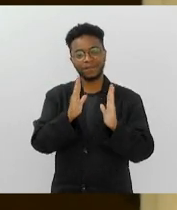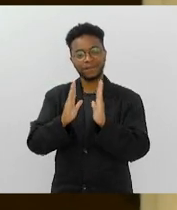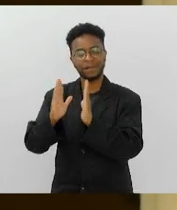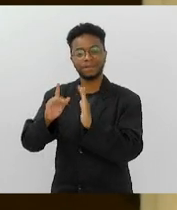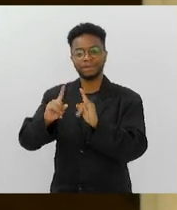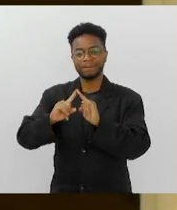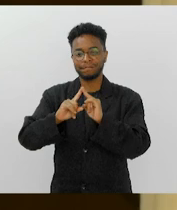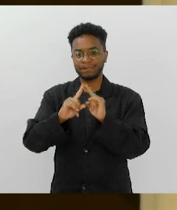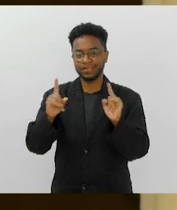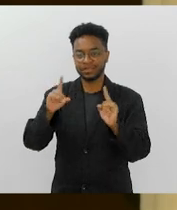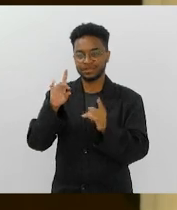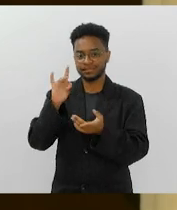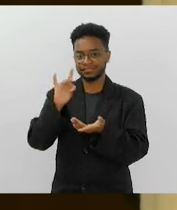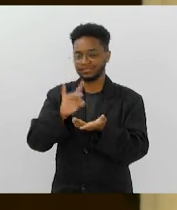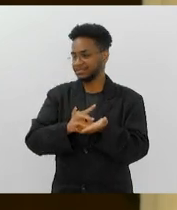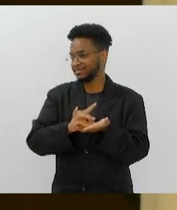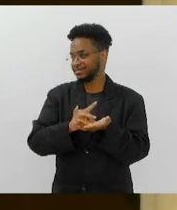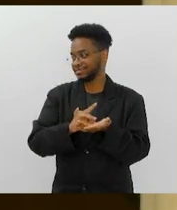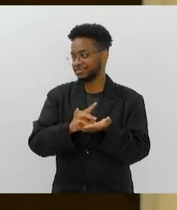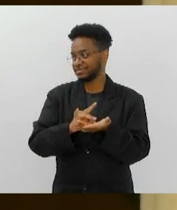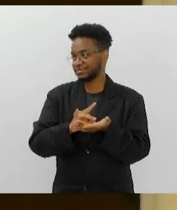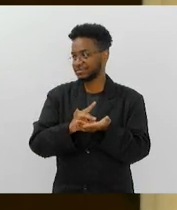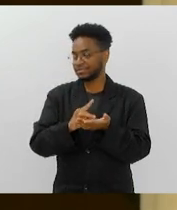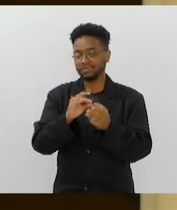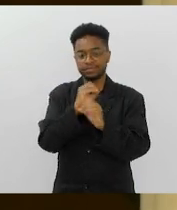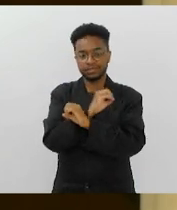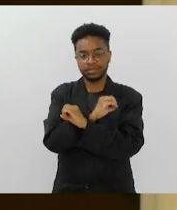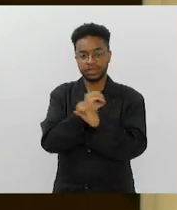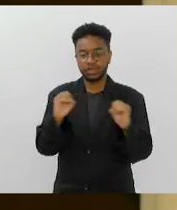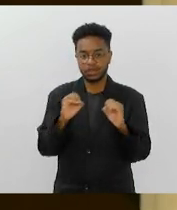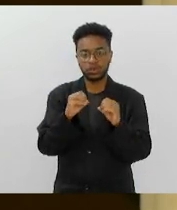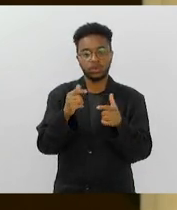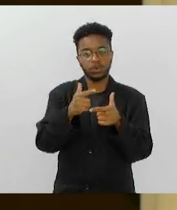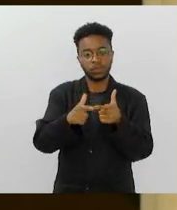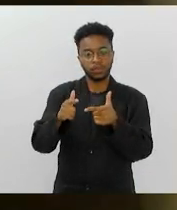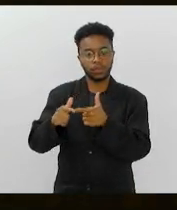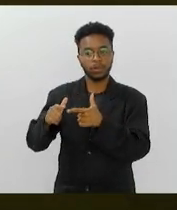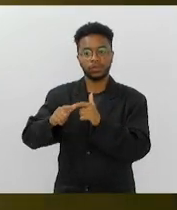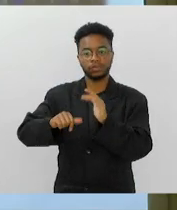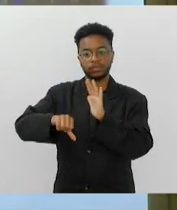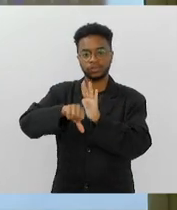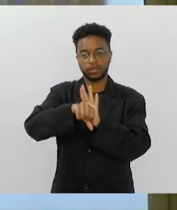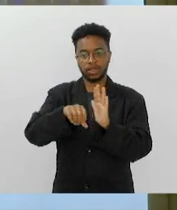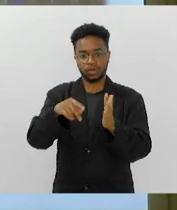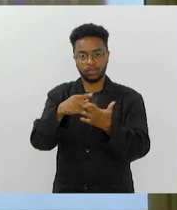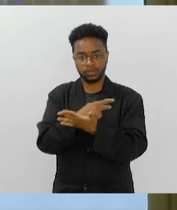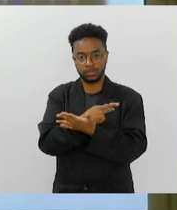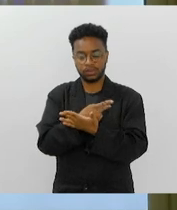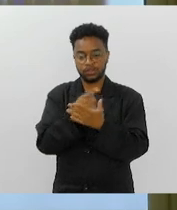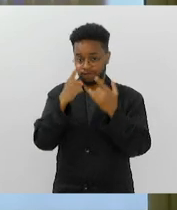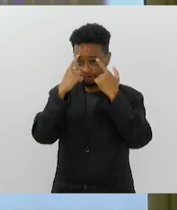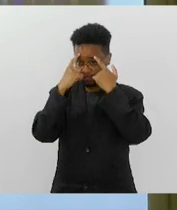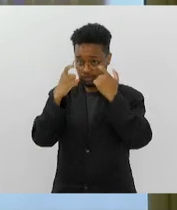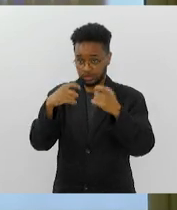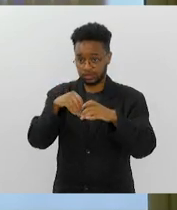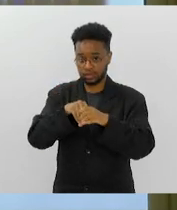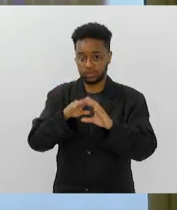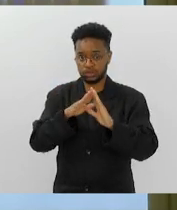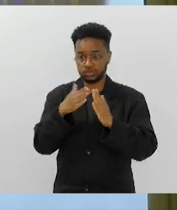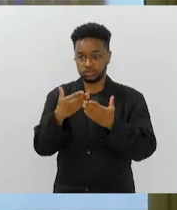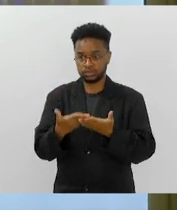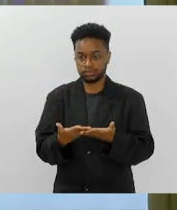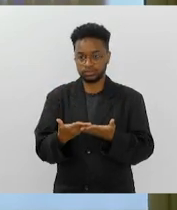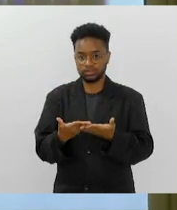que zera toda ocorrência de violência, todo ânimo violento dentro da escola.